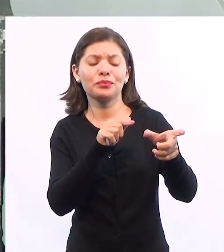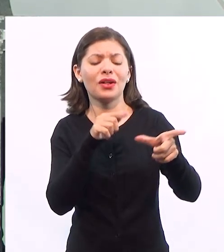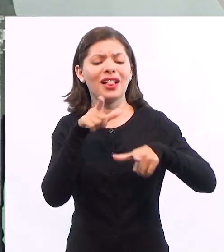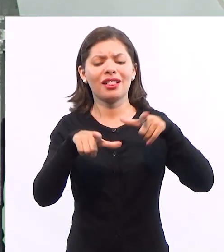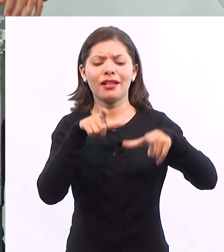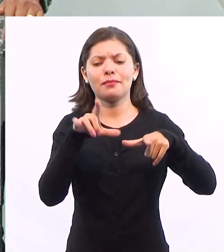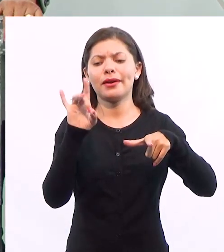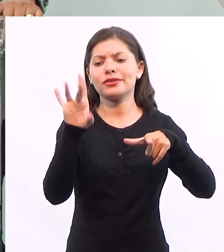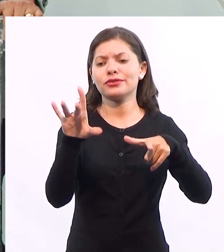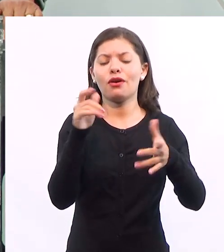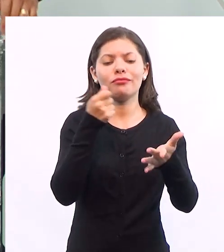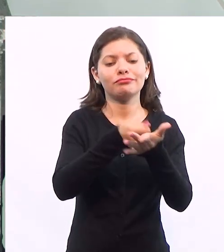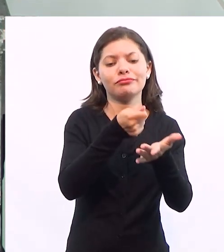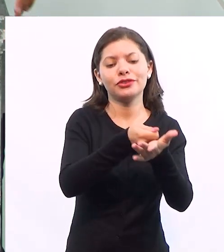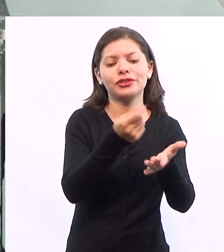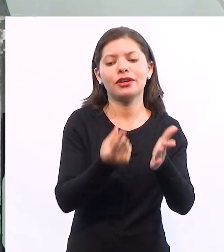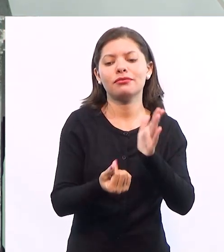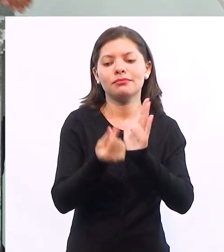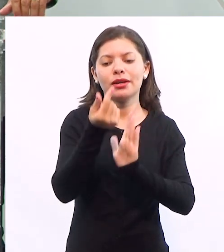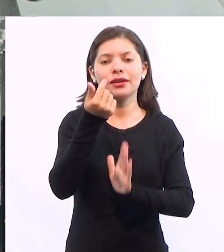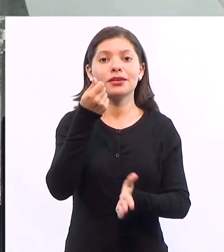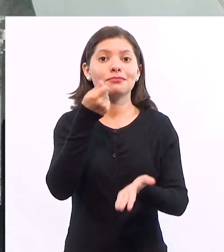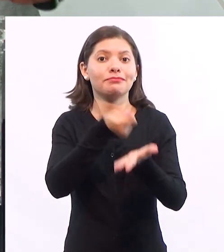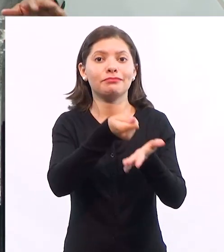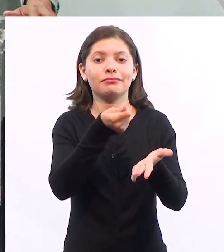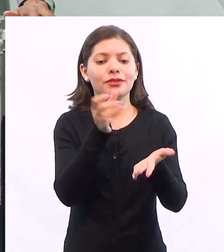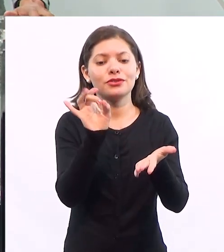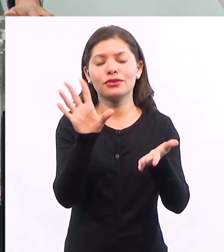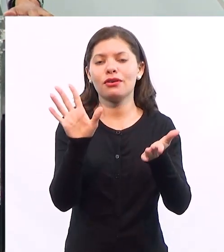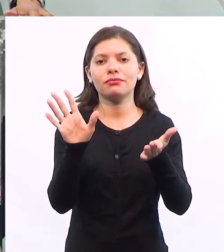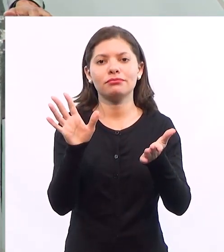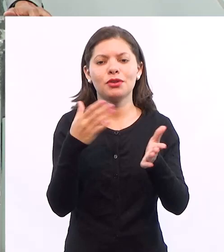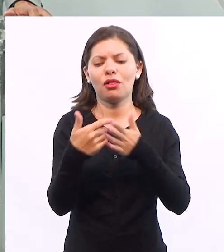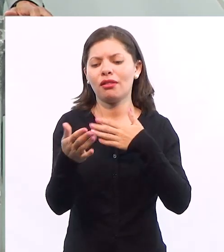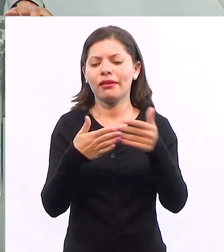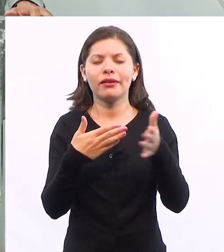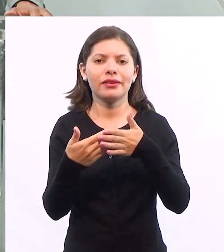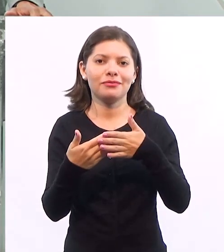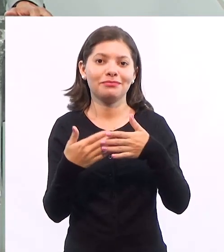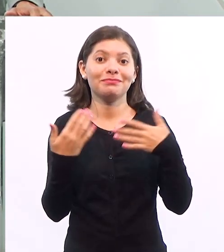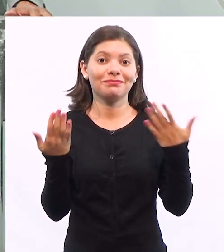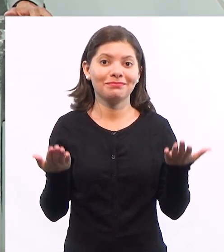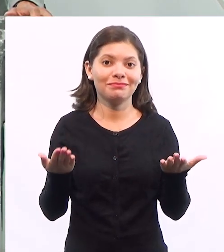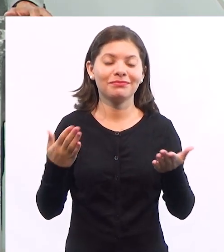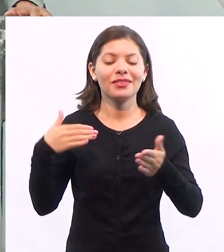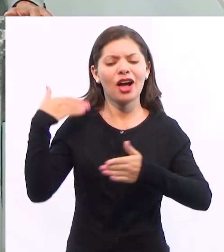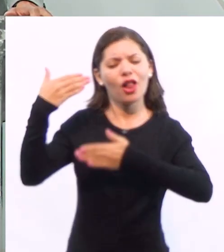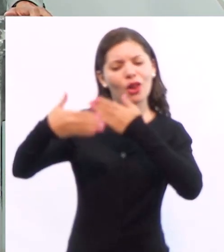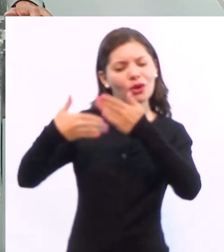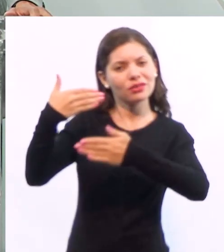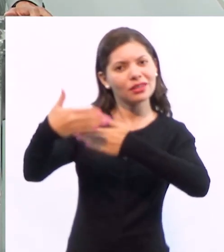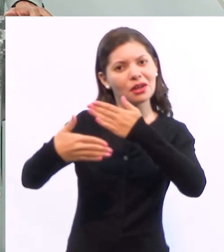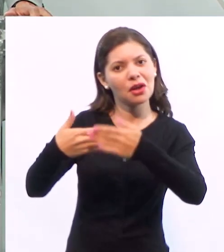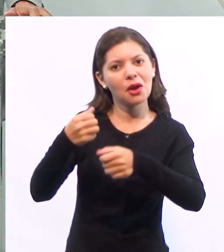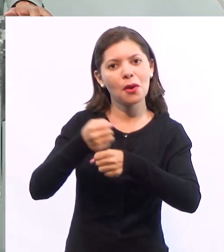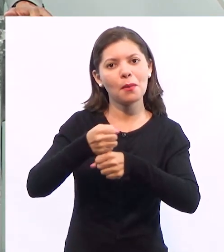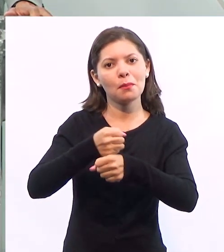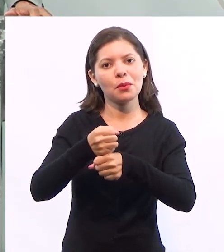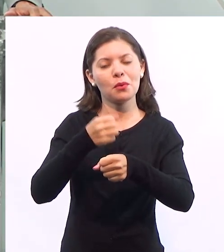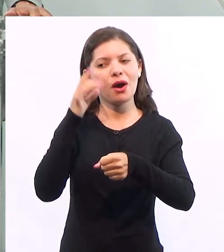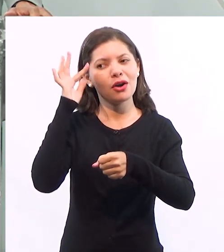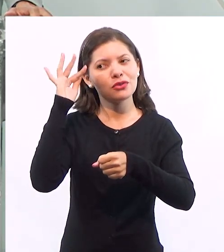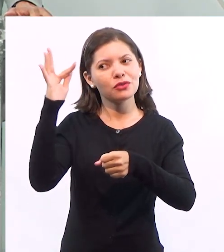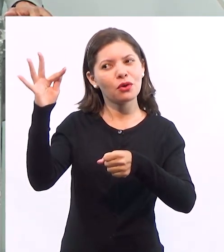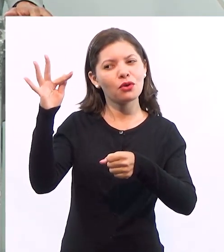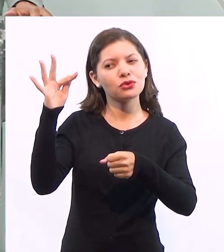ele trabalha por dinheiro. Então se eu estou pagando, ele trabalha e está tudo certo. Não era bem assim. Ao longo do tempo, né, os autores